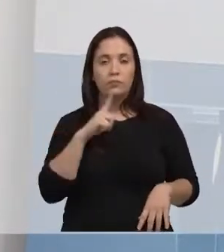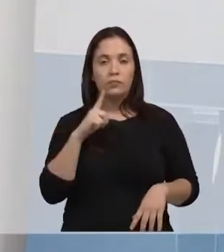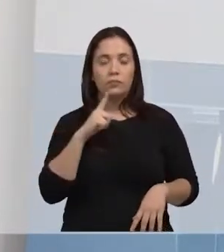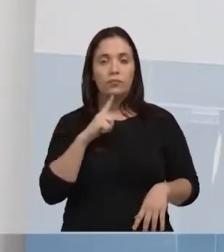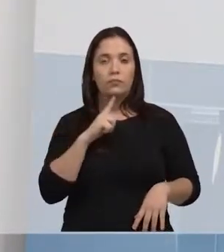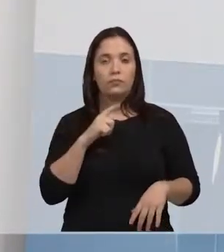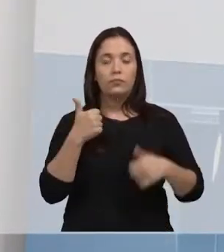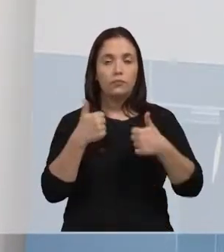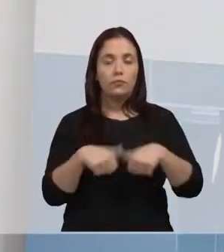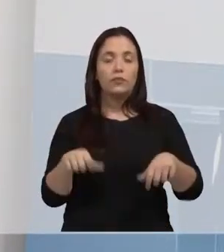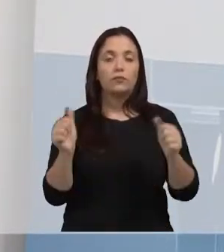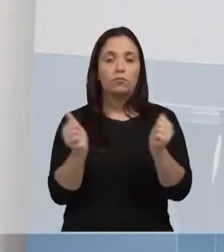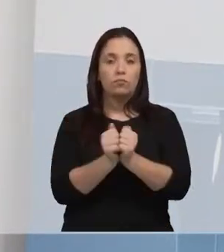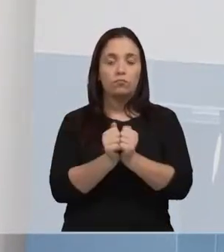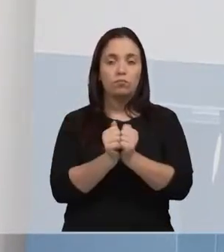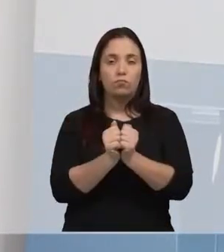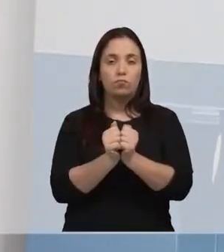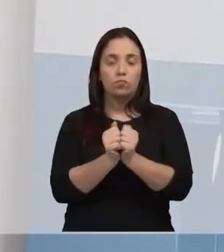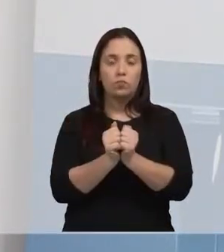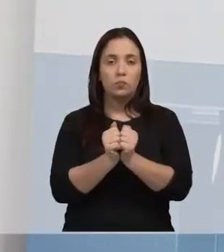acompanhava os passos políticos dados